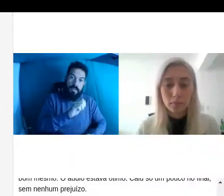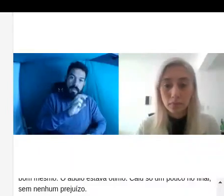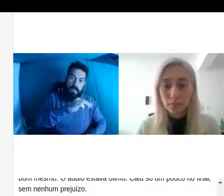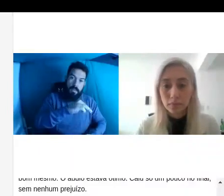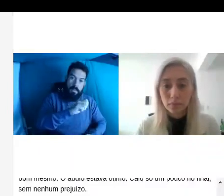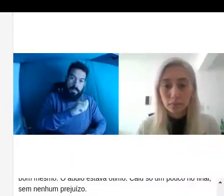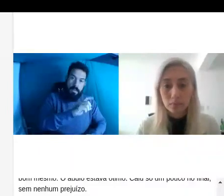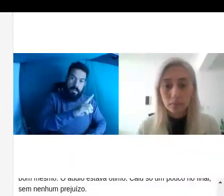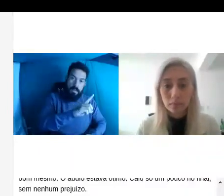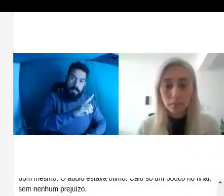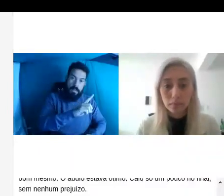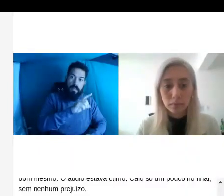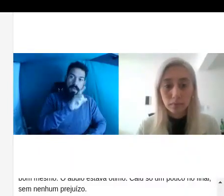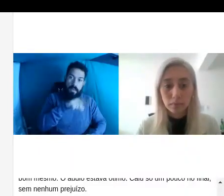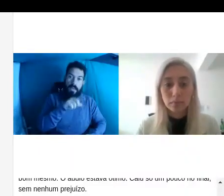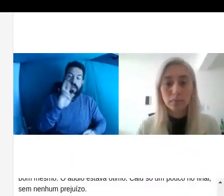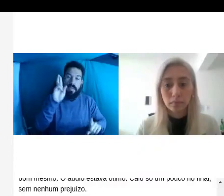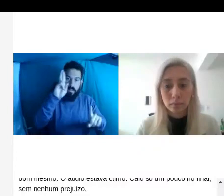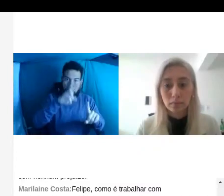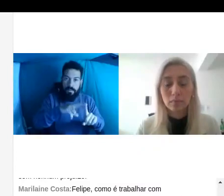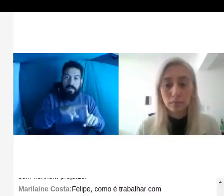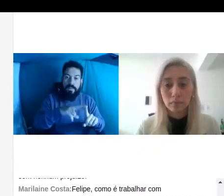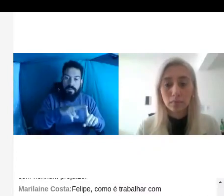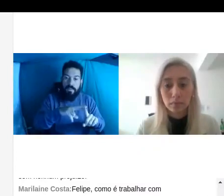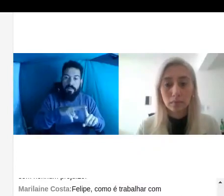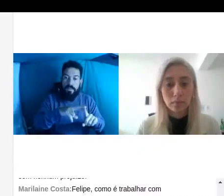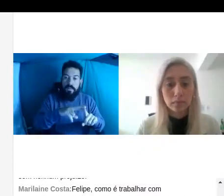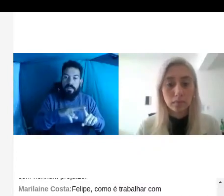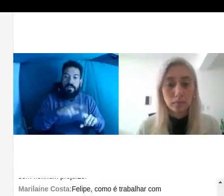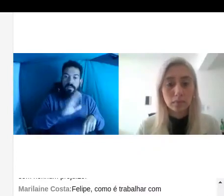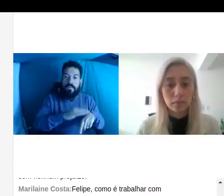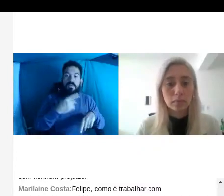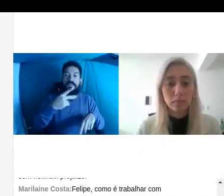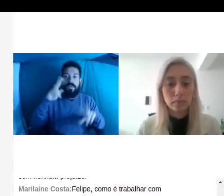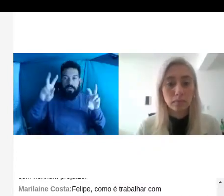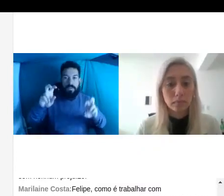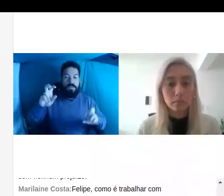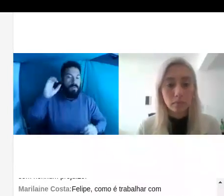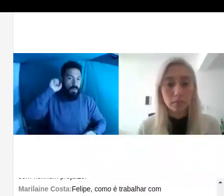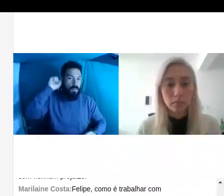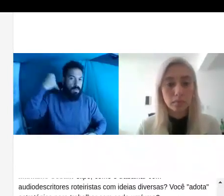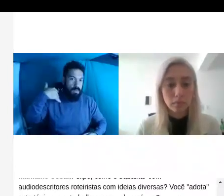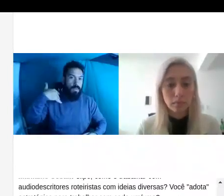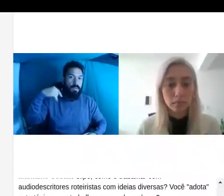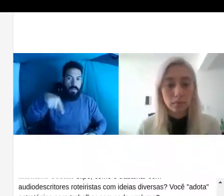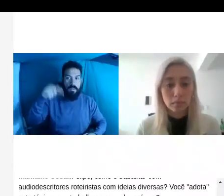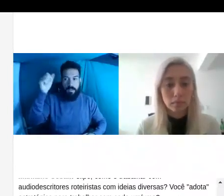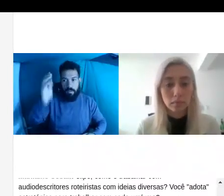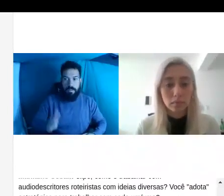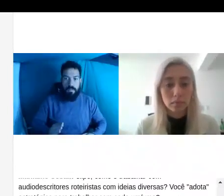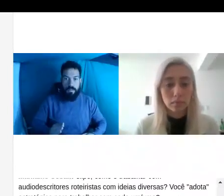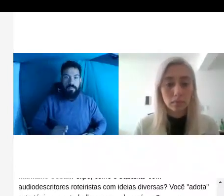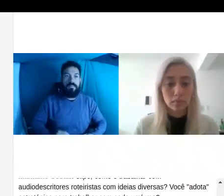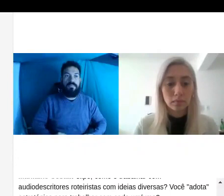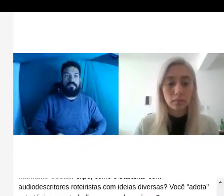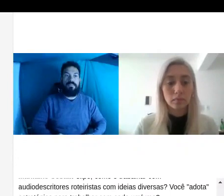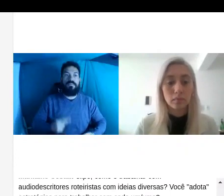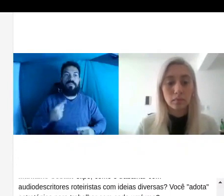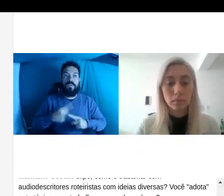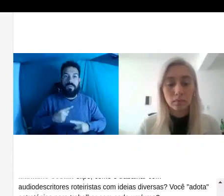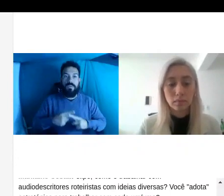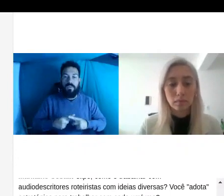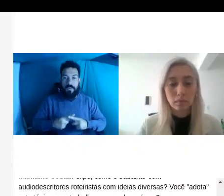são uma referência para quando a gente vai falar sobre consultoria em audiodescrição no Brasil. Porque, de alguma maneira,